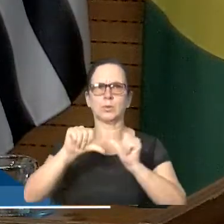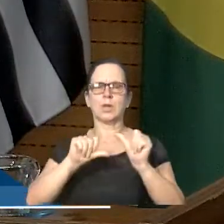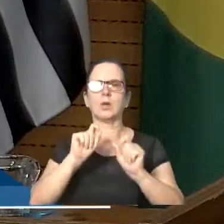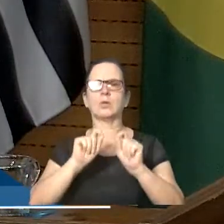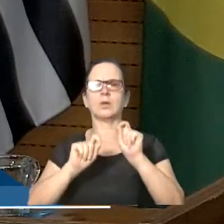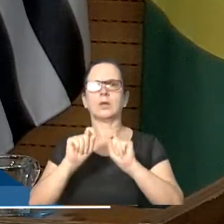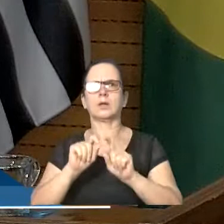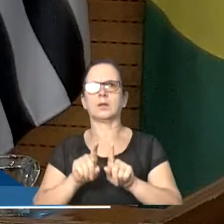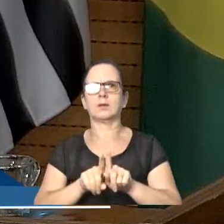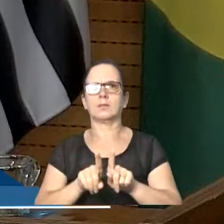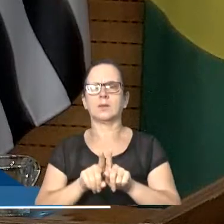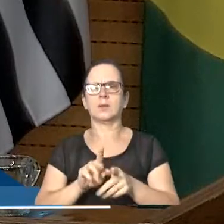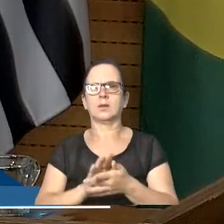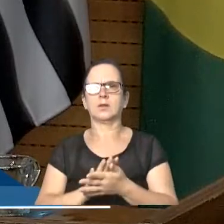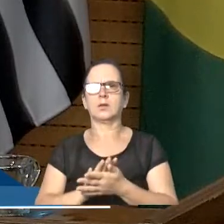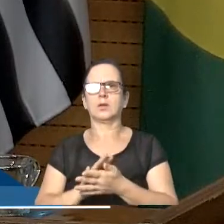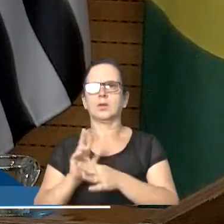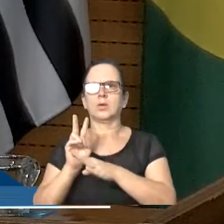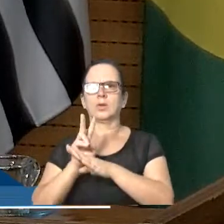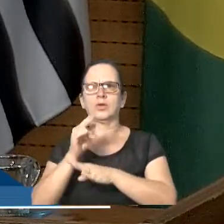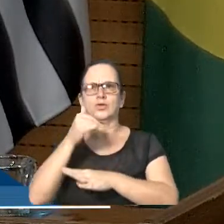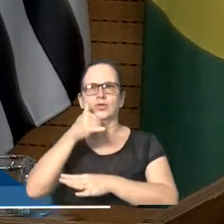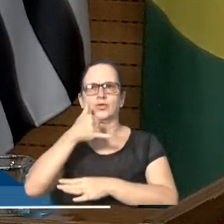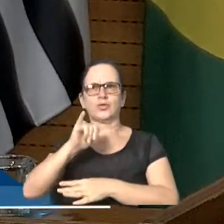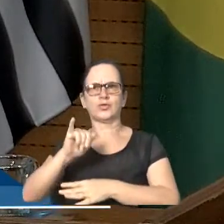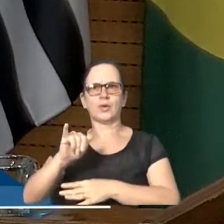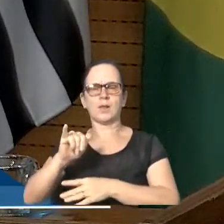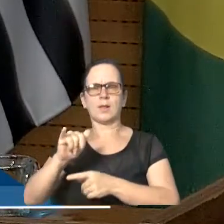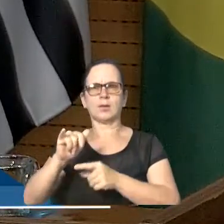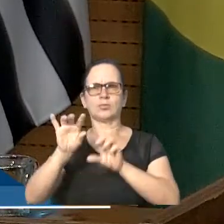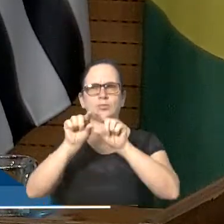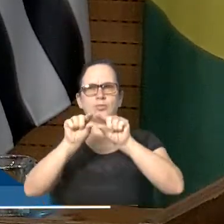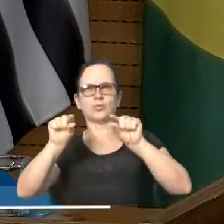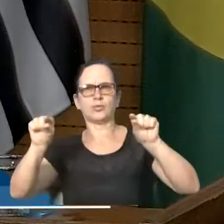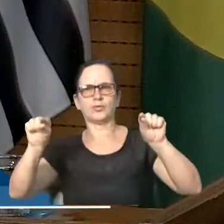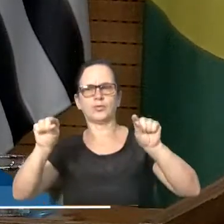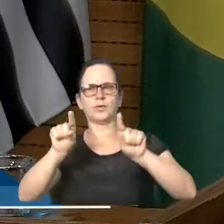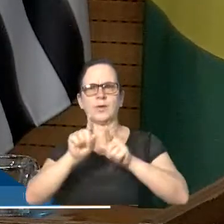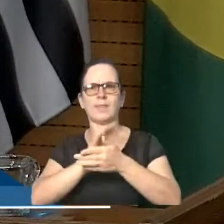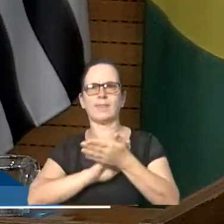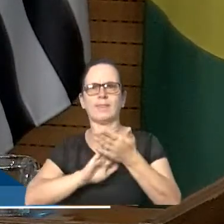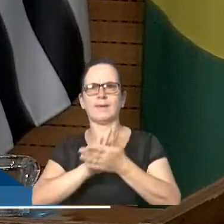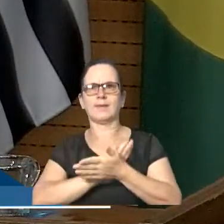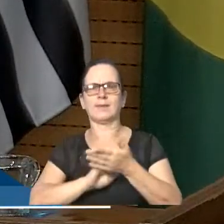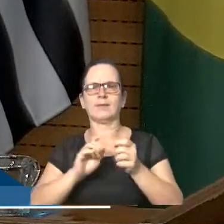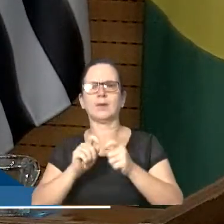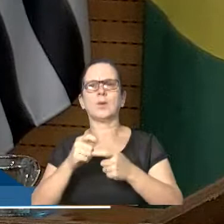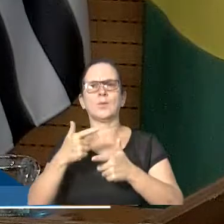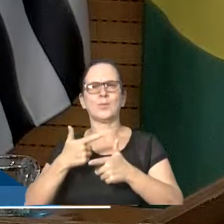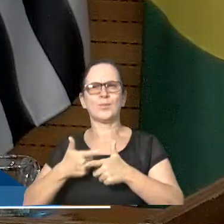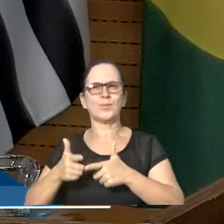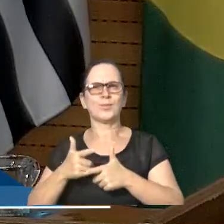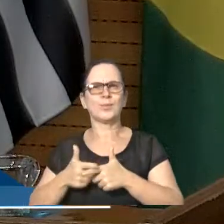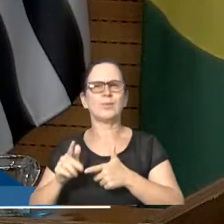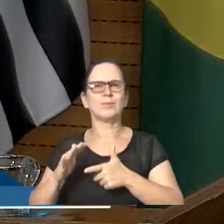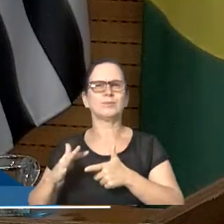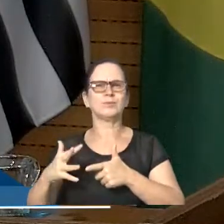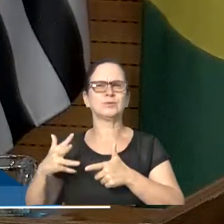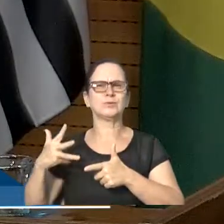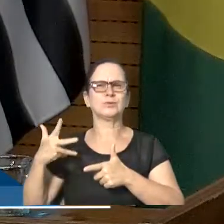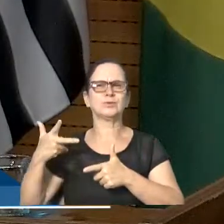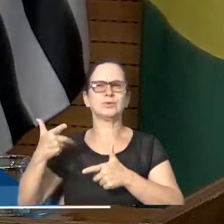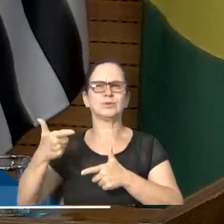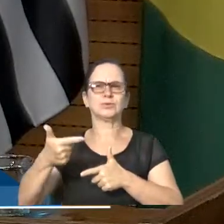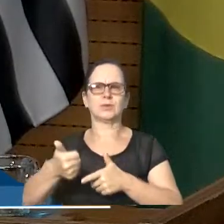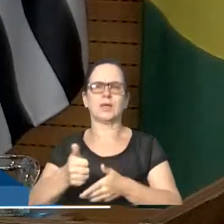tange a respeito da manutenção elétrica, nada está sendo feito. Automaticamente, esse problema ele acaba sendo